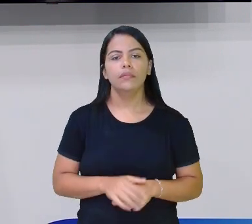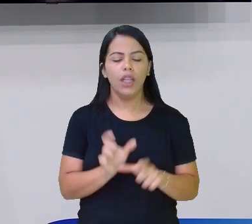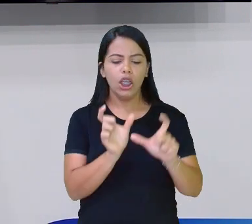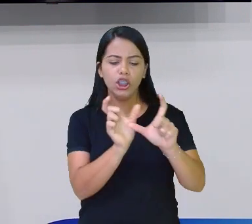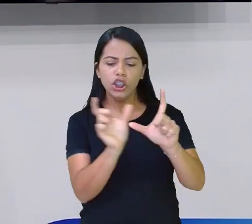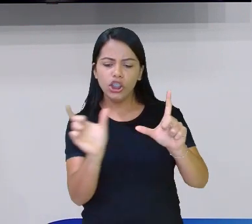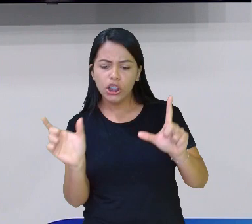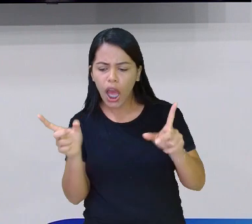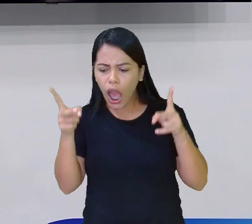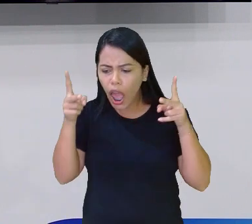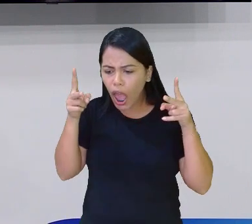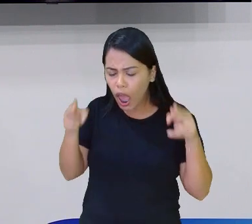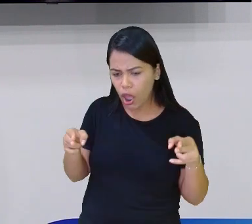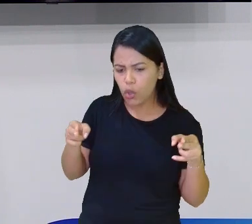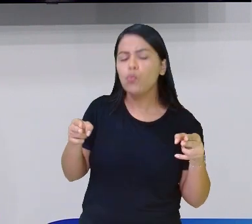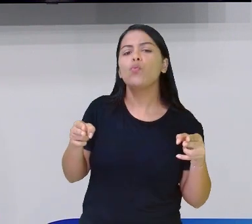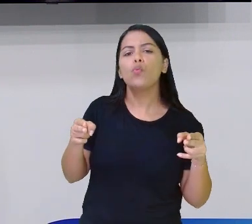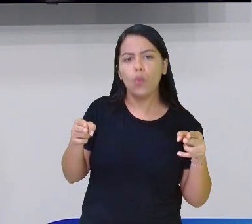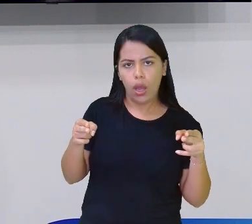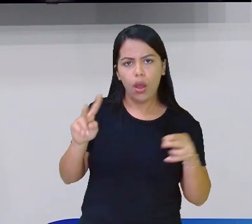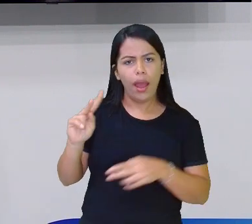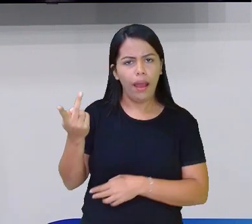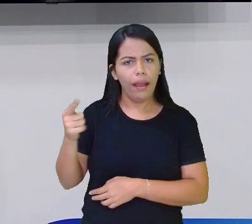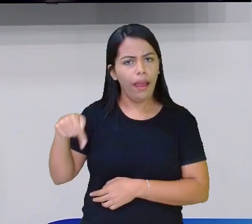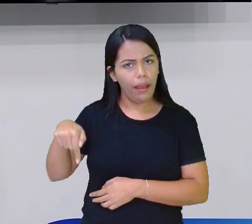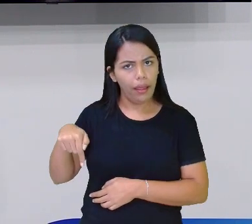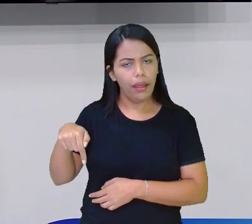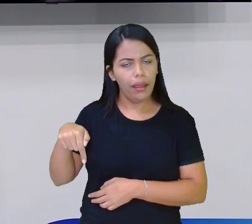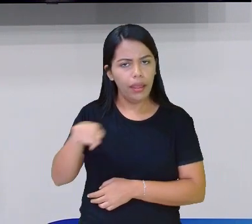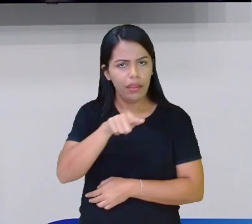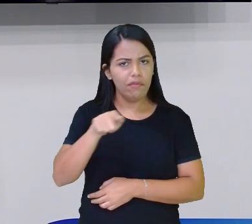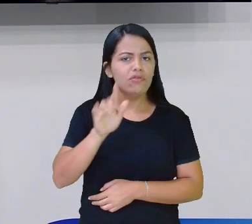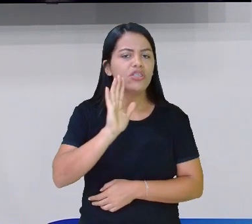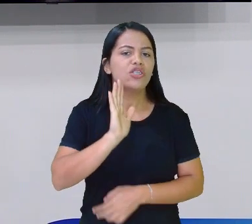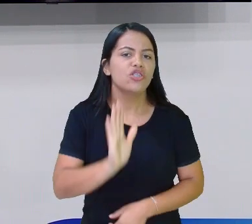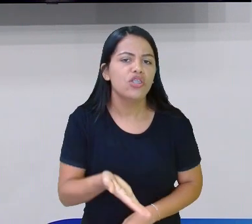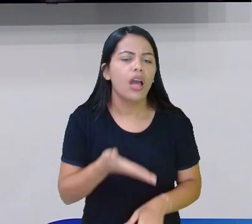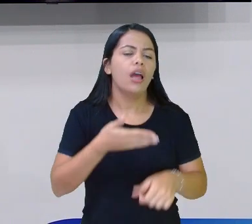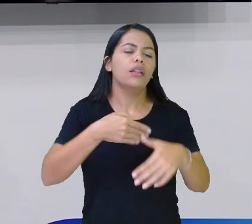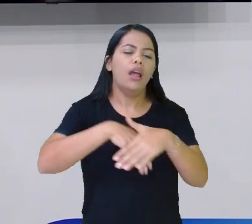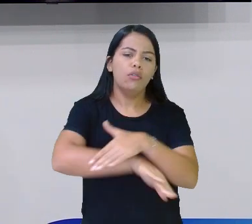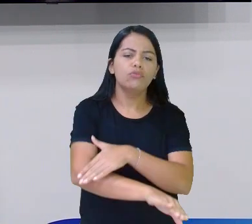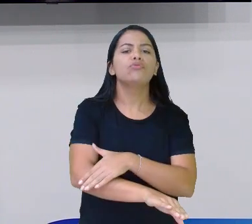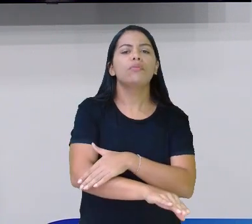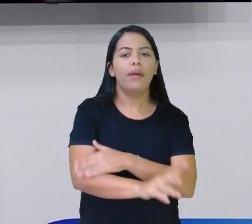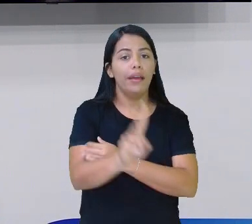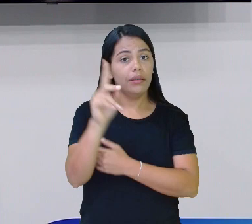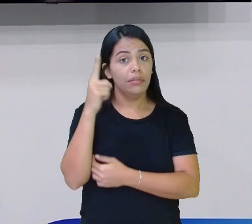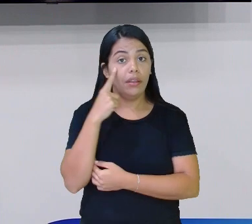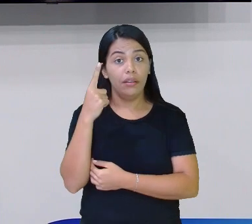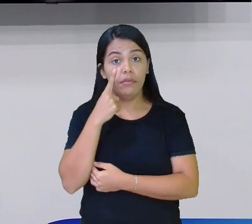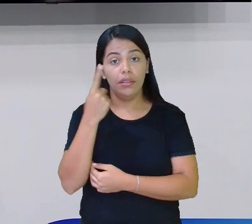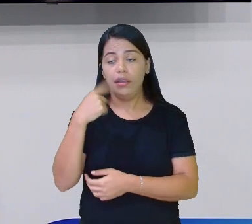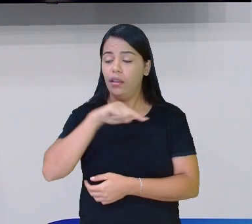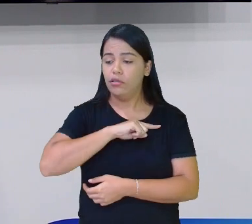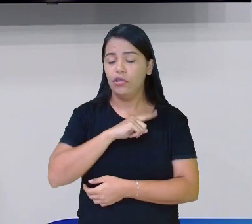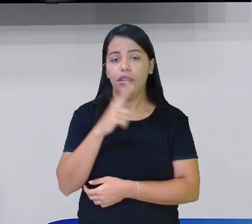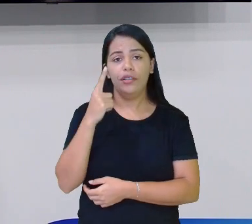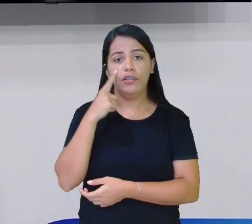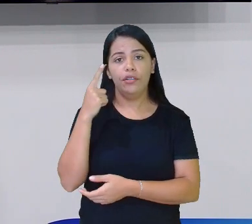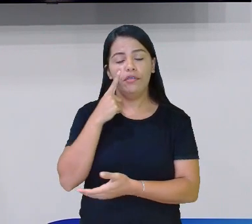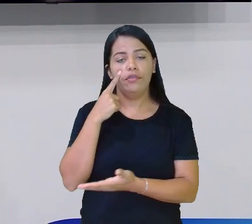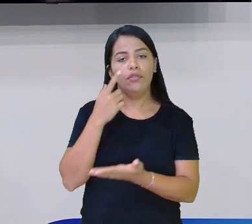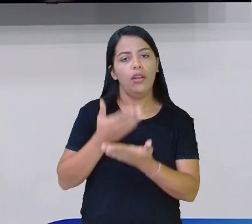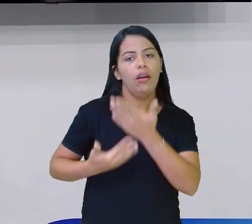história em quadrinhos? A HQ, que você está acostumado aí a ler. Vimos isso na aula anterior sobre tirinha. São a